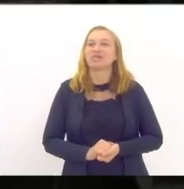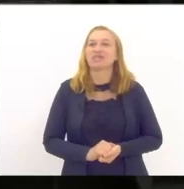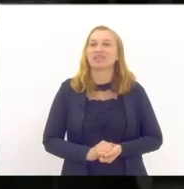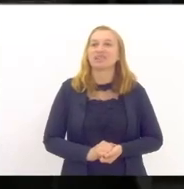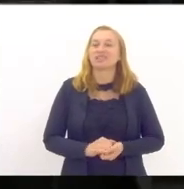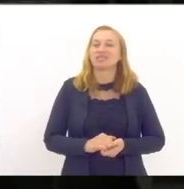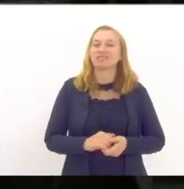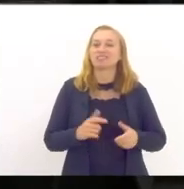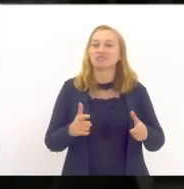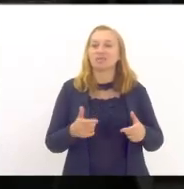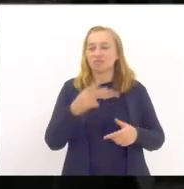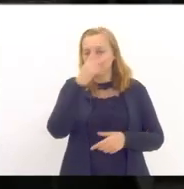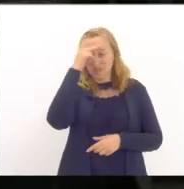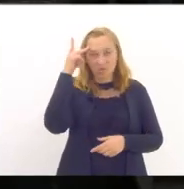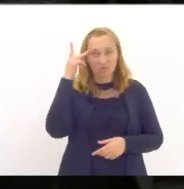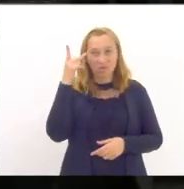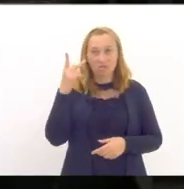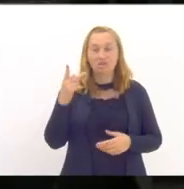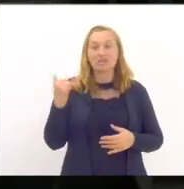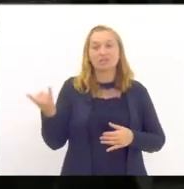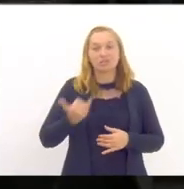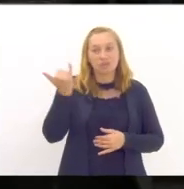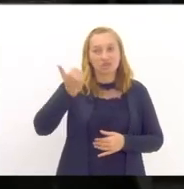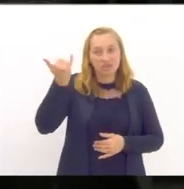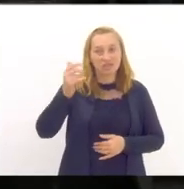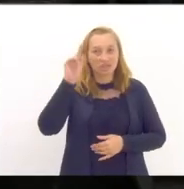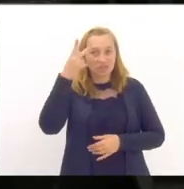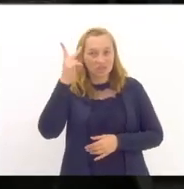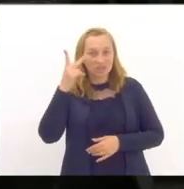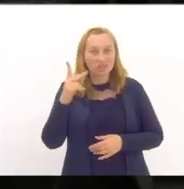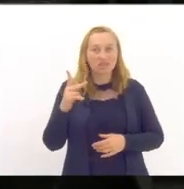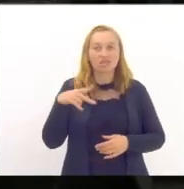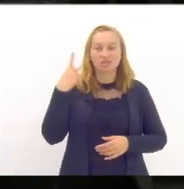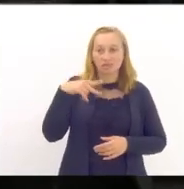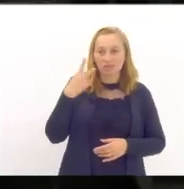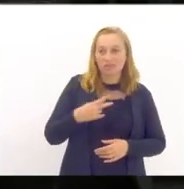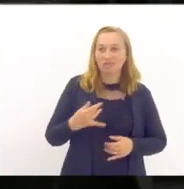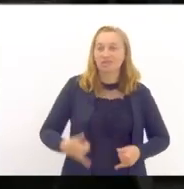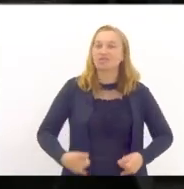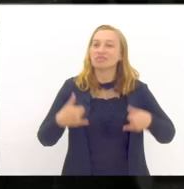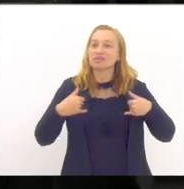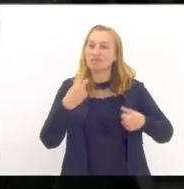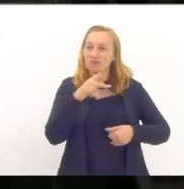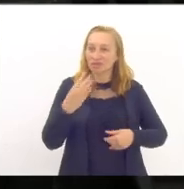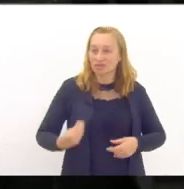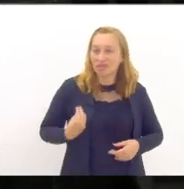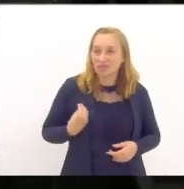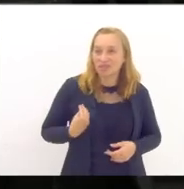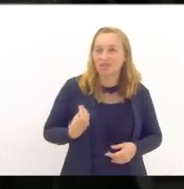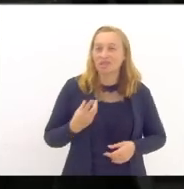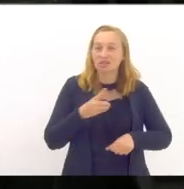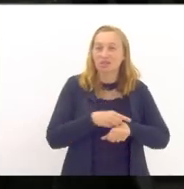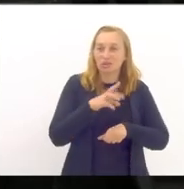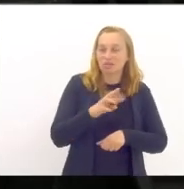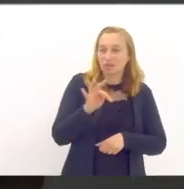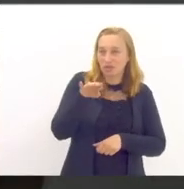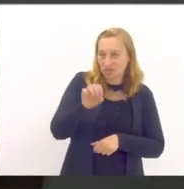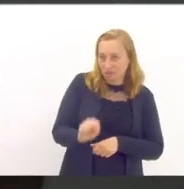uma grande personalidade, uma pessoa muito importante na história desse parlamento. Fico honrado com a sua presença. Dr.